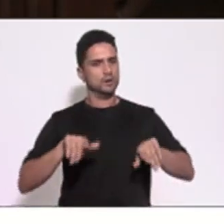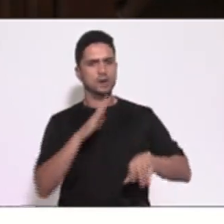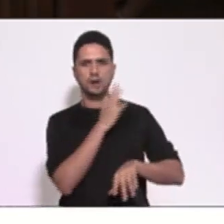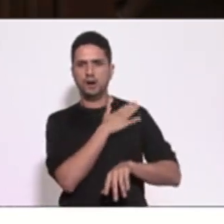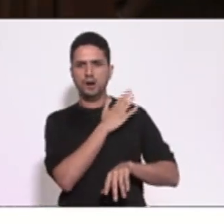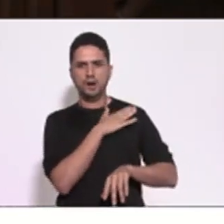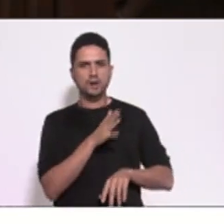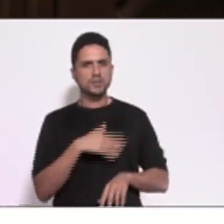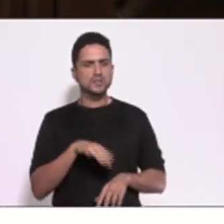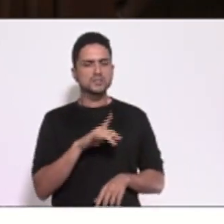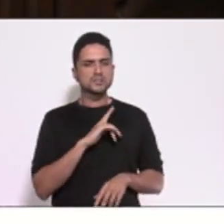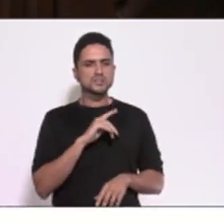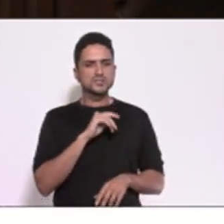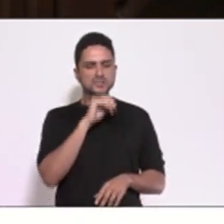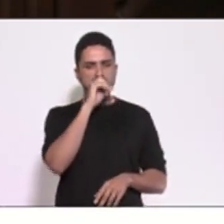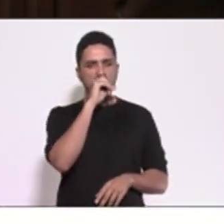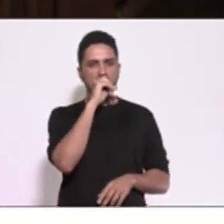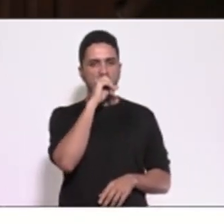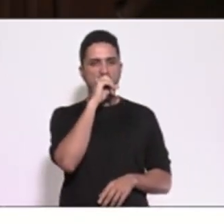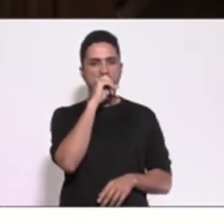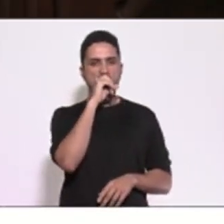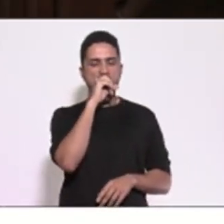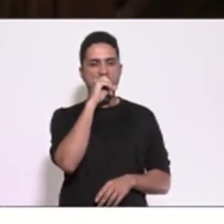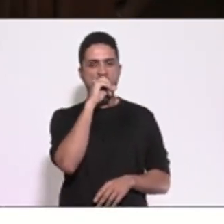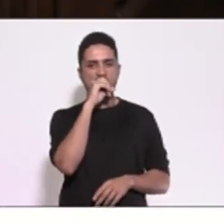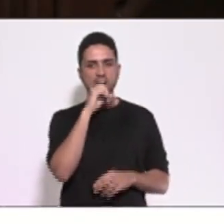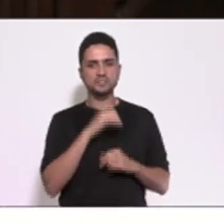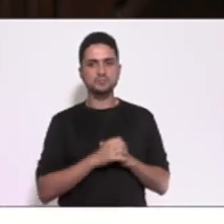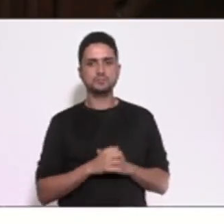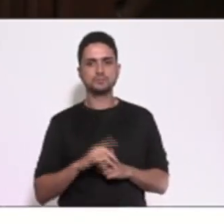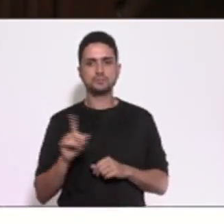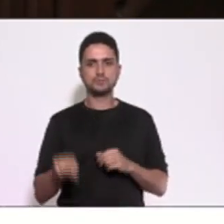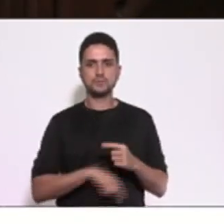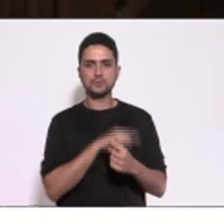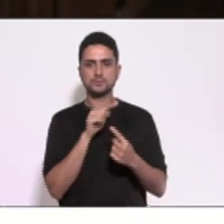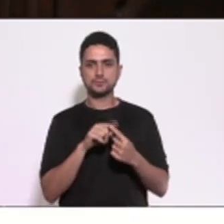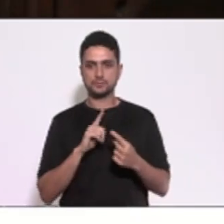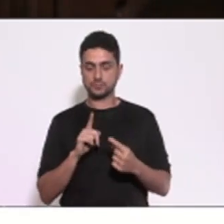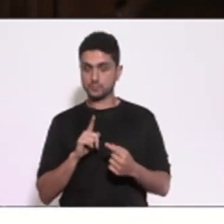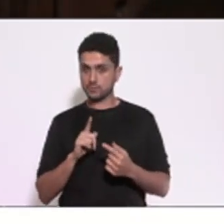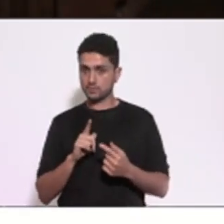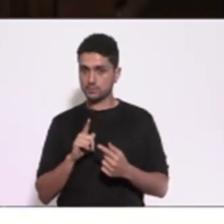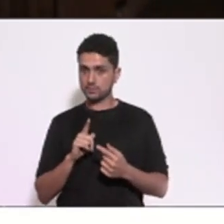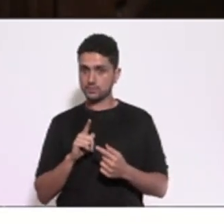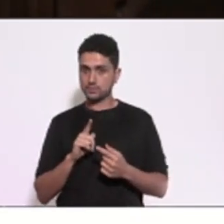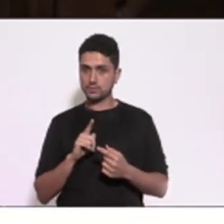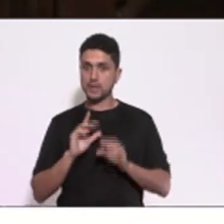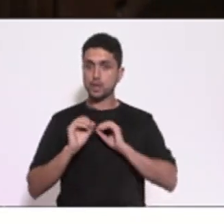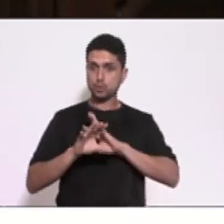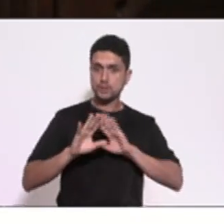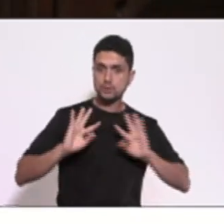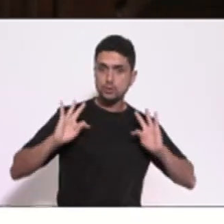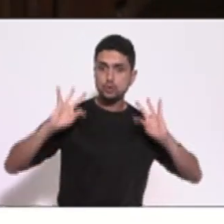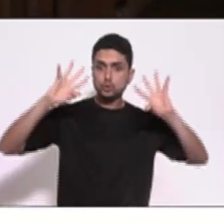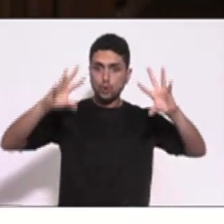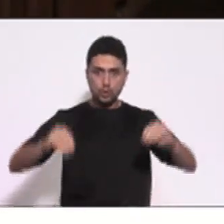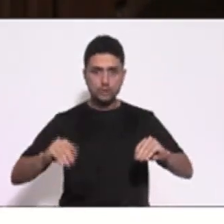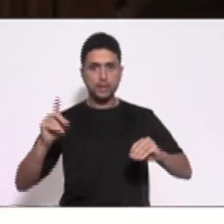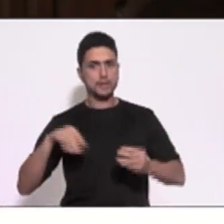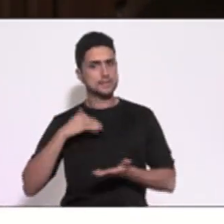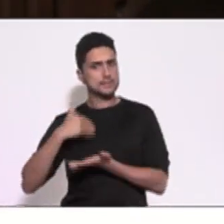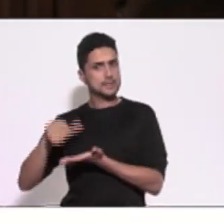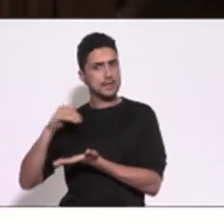para a defesa nacional. Quem tem o papel de universalizar o direito à educação são as secretarias de educação e as